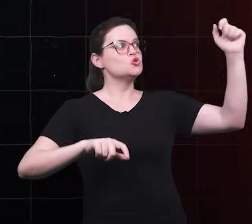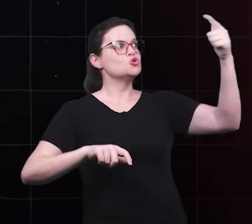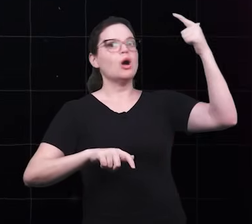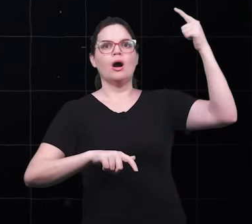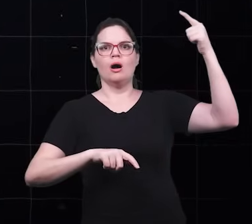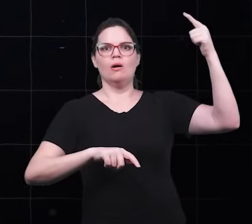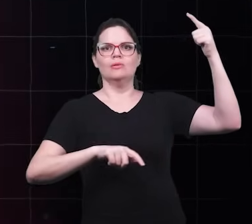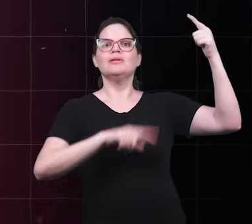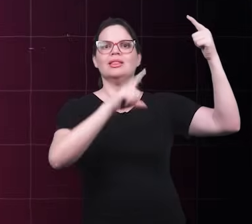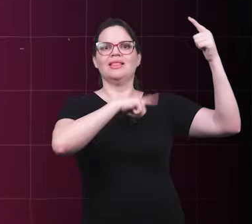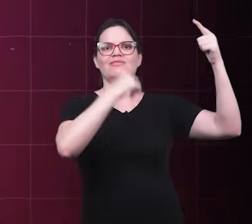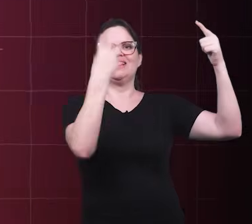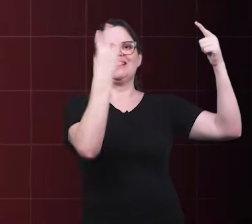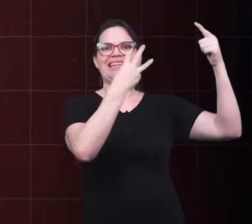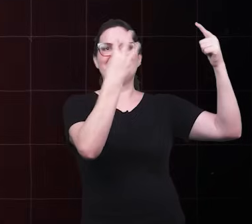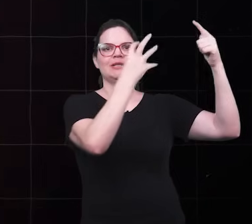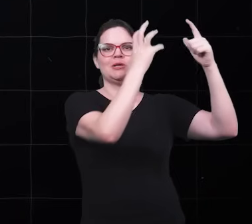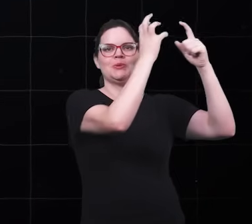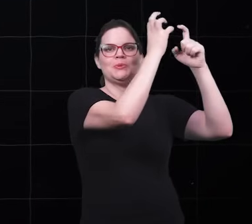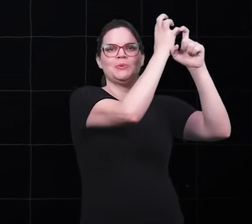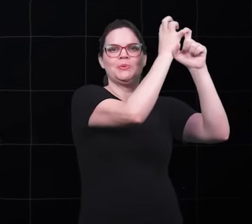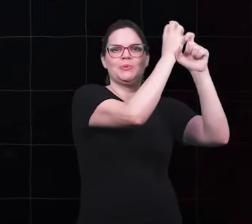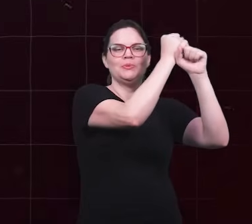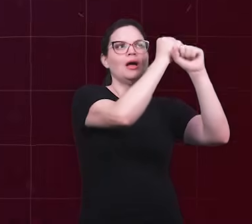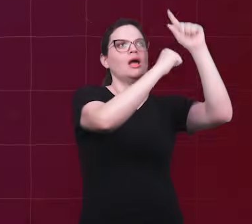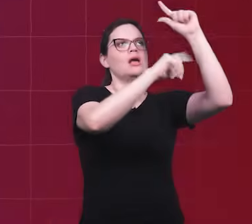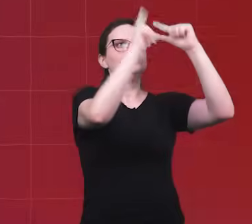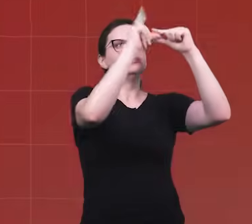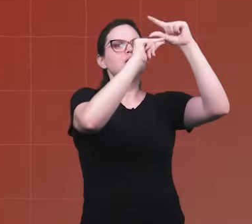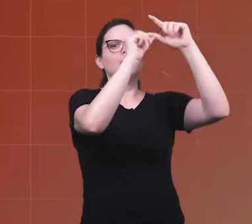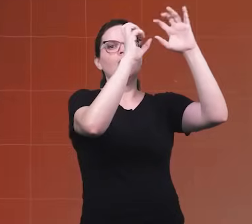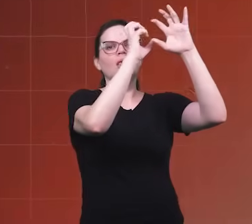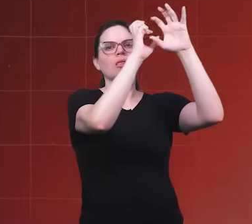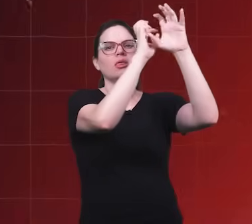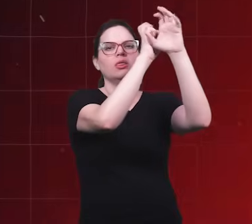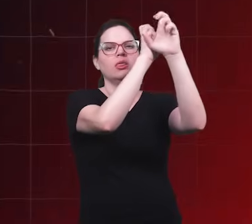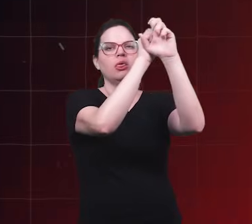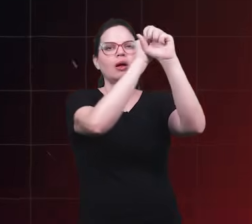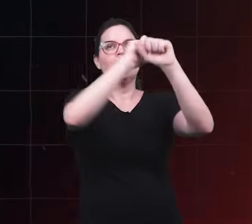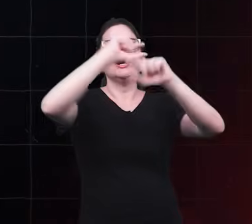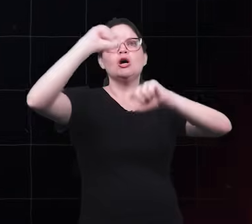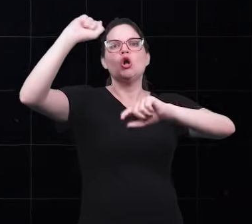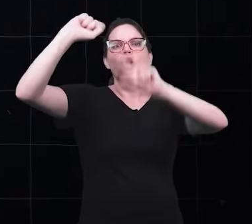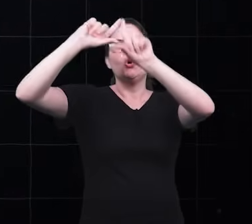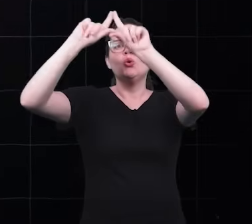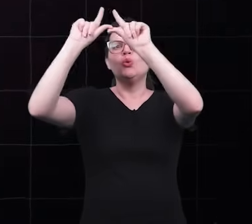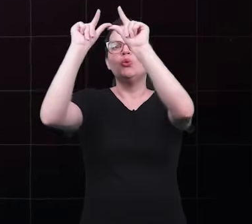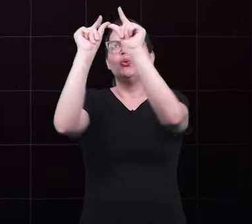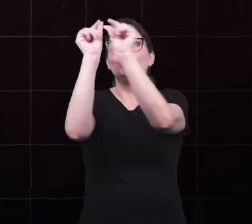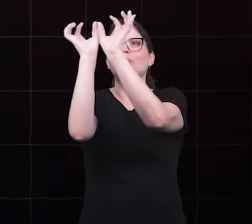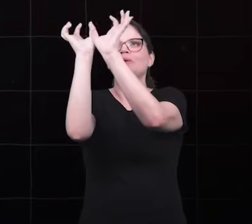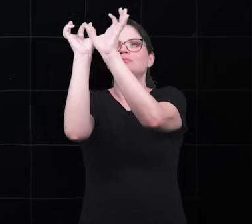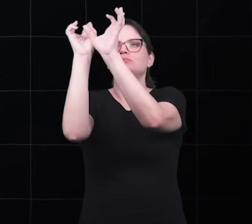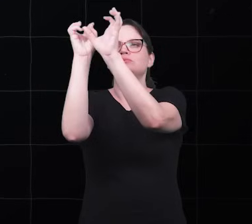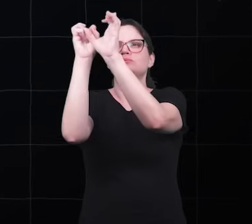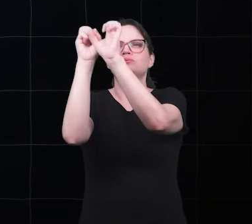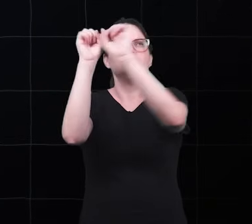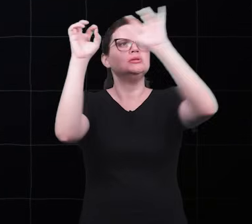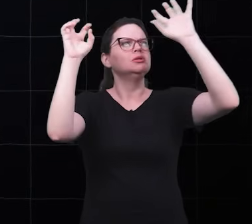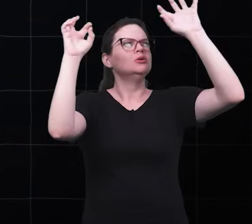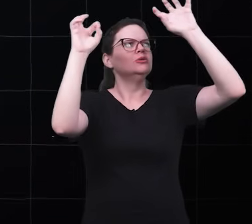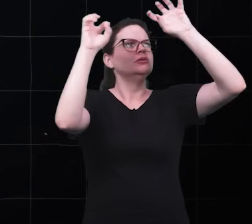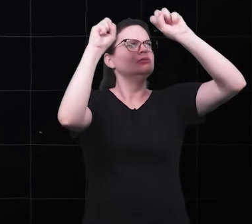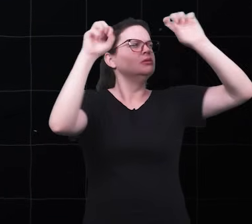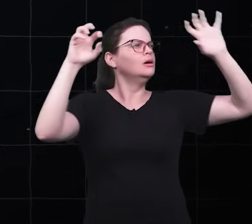1/3 parte da lua, e a 1/3 parte das estrelas, para que a 1/3 parte deles se escurecesse, e a